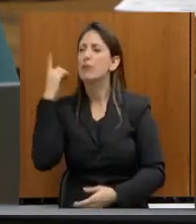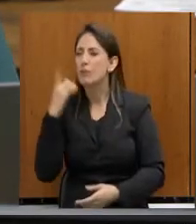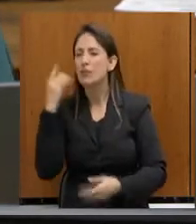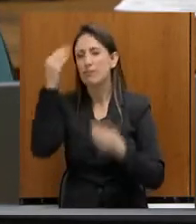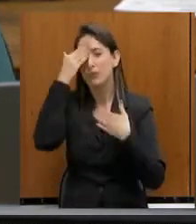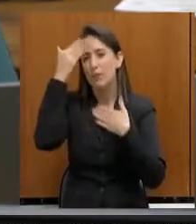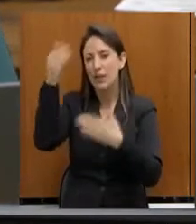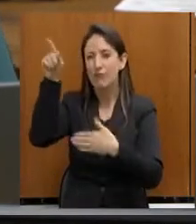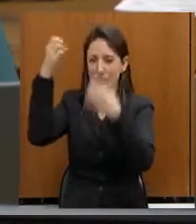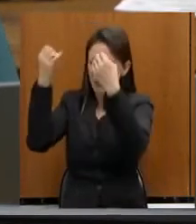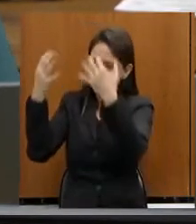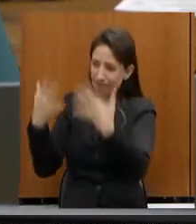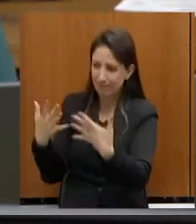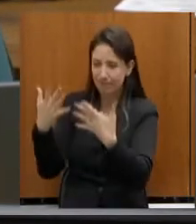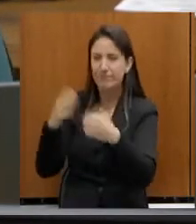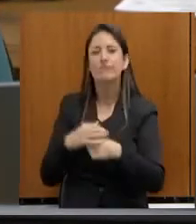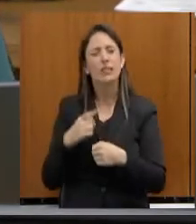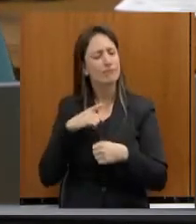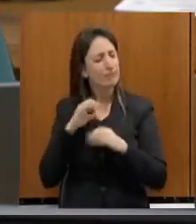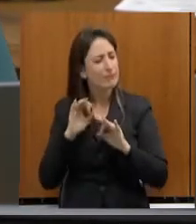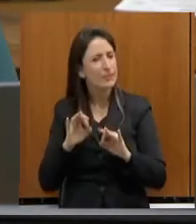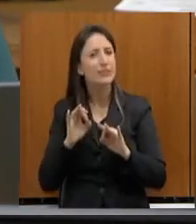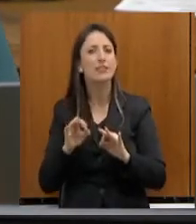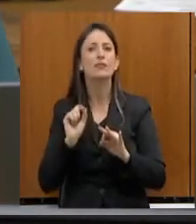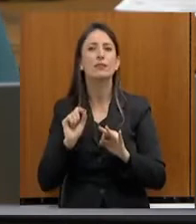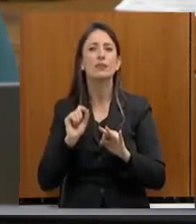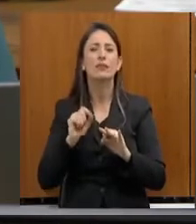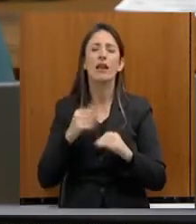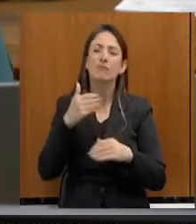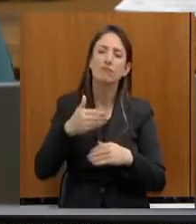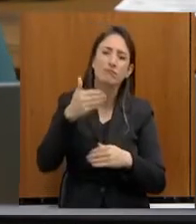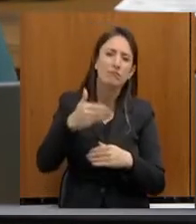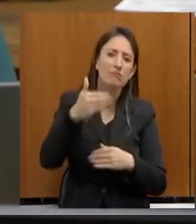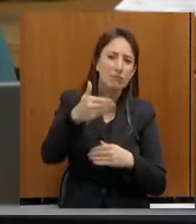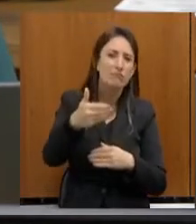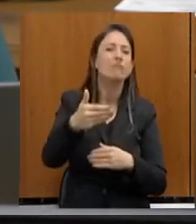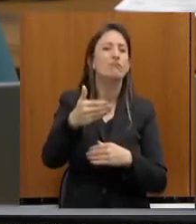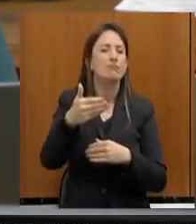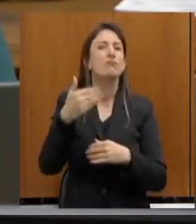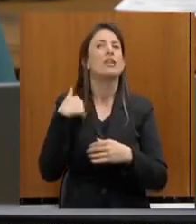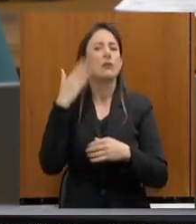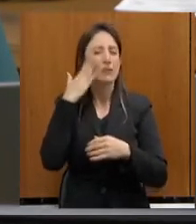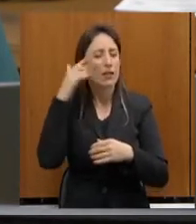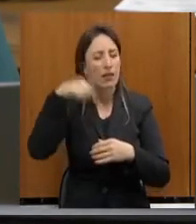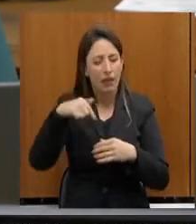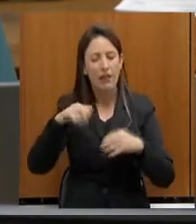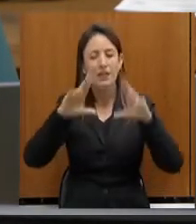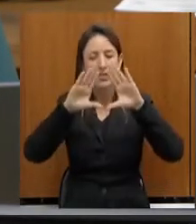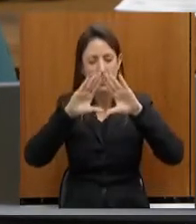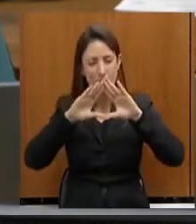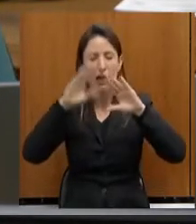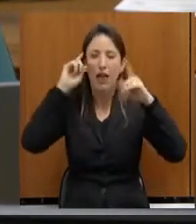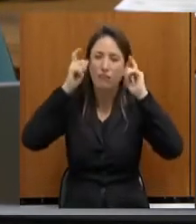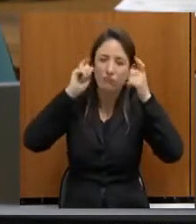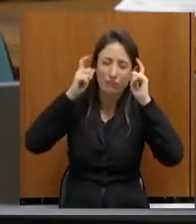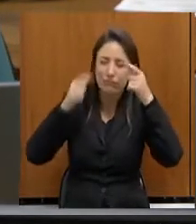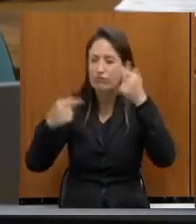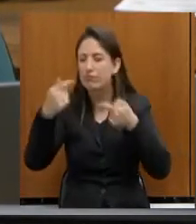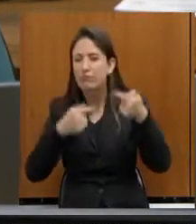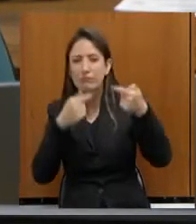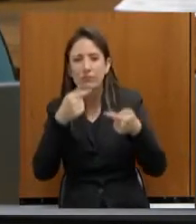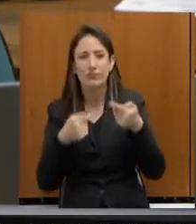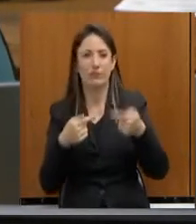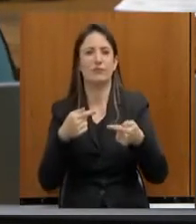na e tenho certeza que é o que virá apreciado dessa assembleia na proposta Inicial que o